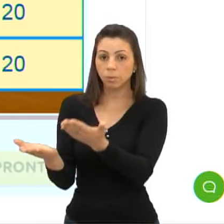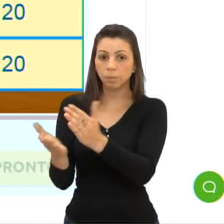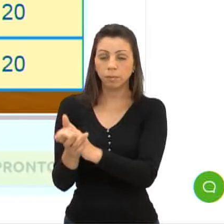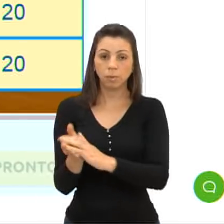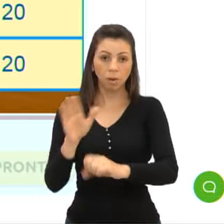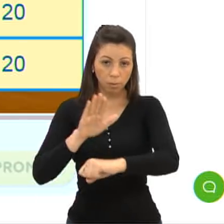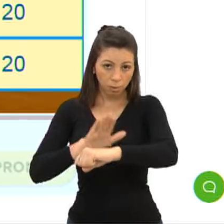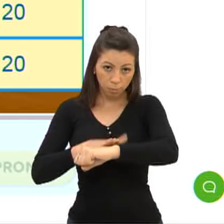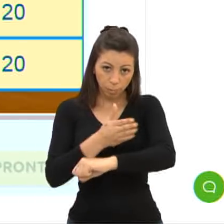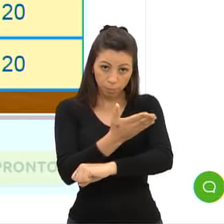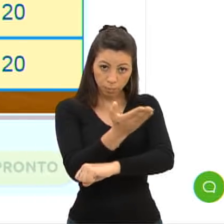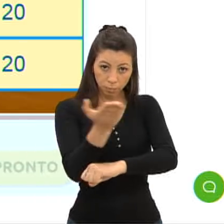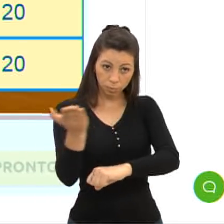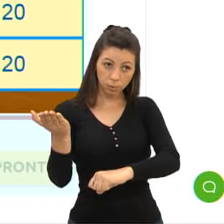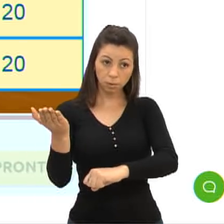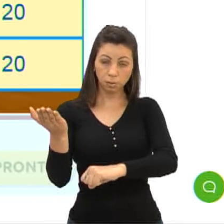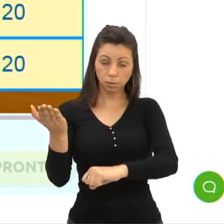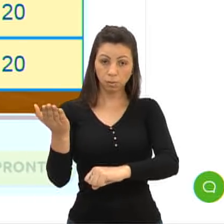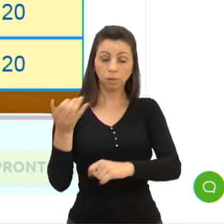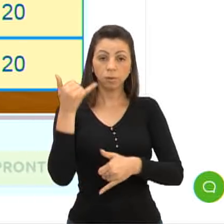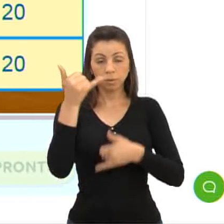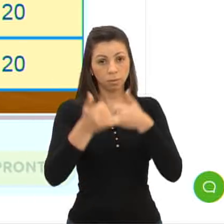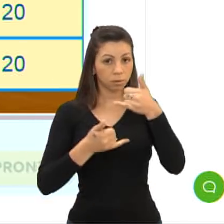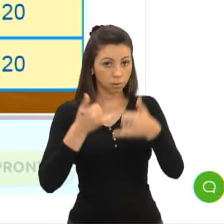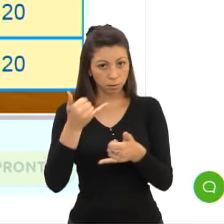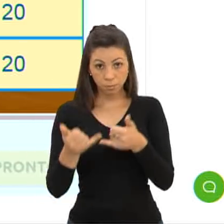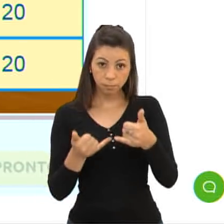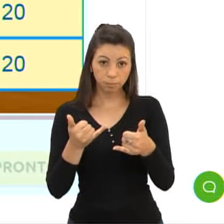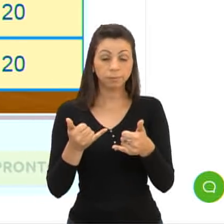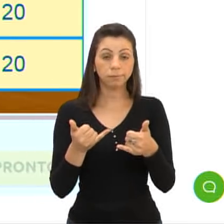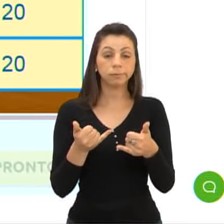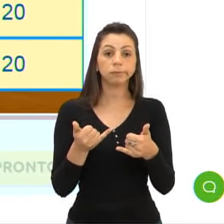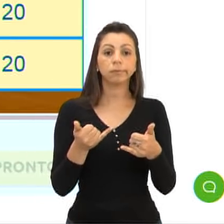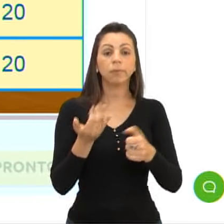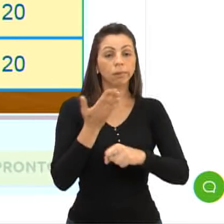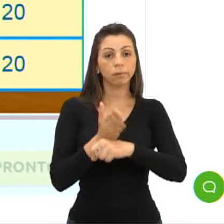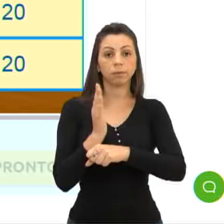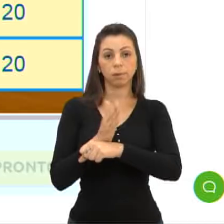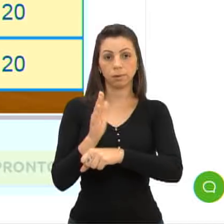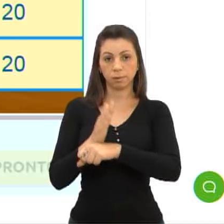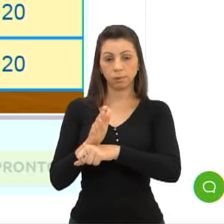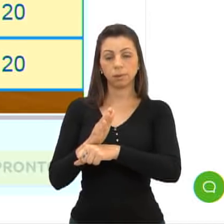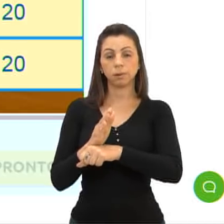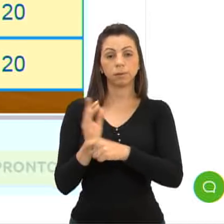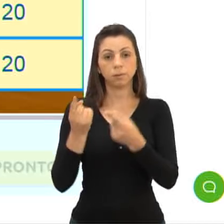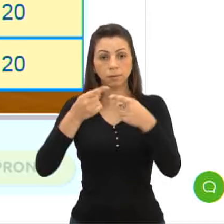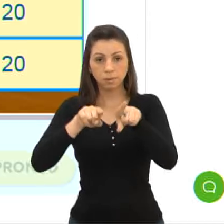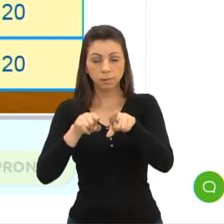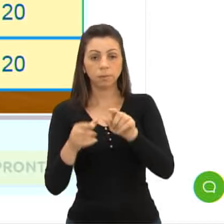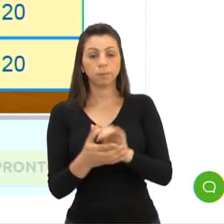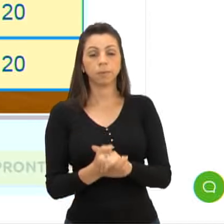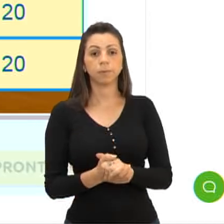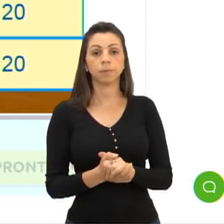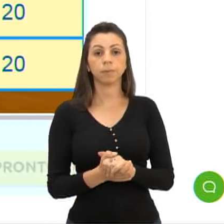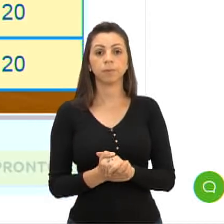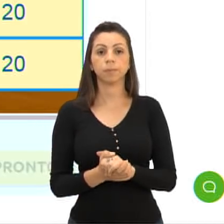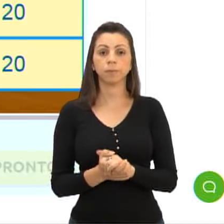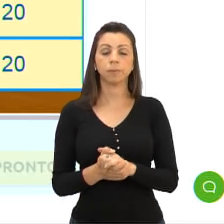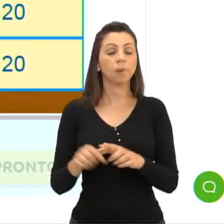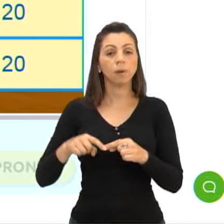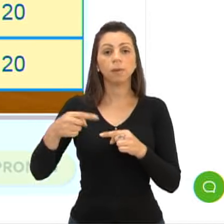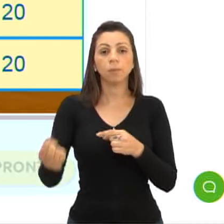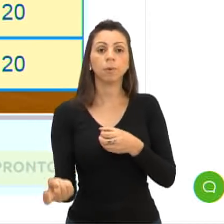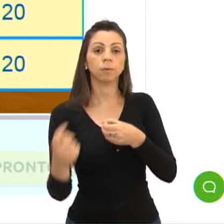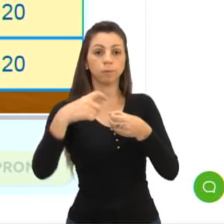dar um tempinho para vocês jogarem mais uma vez aí esse desafio e a gente